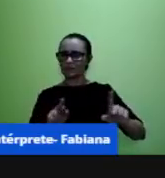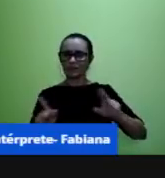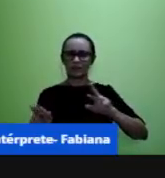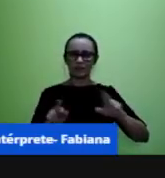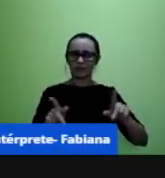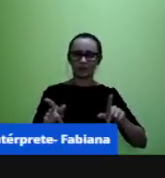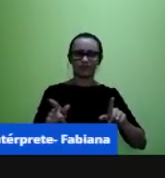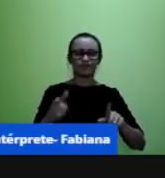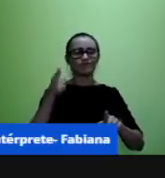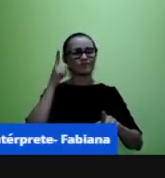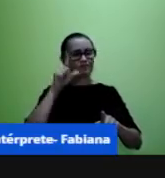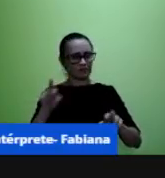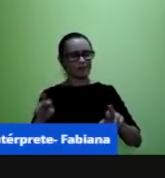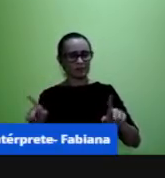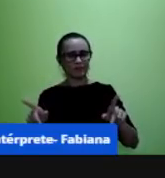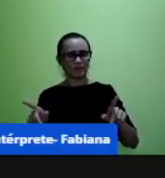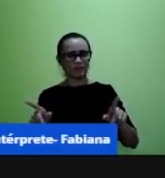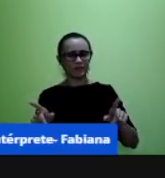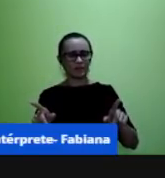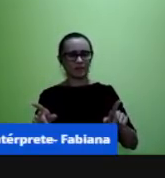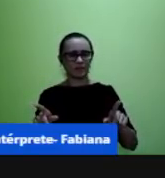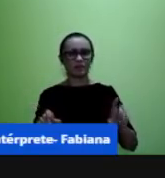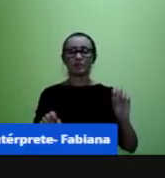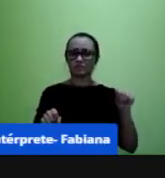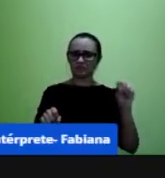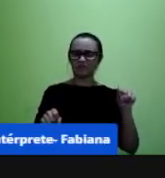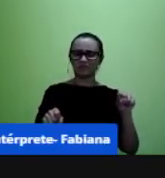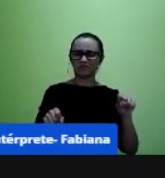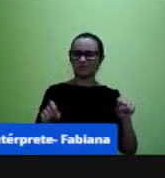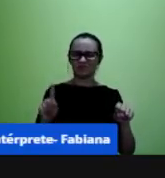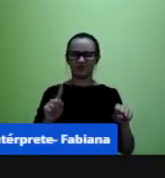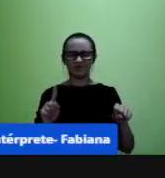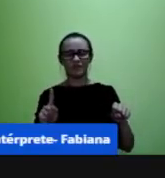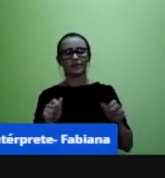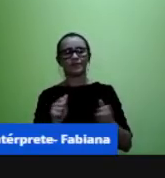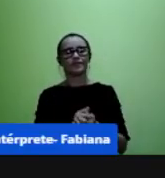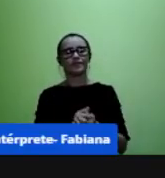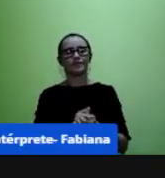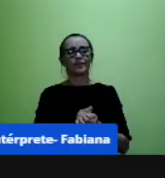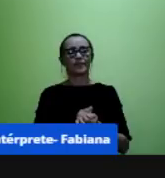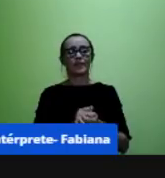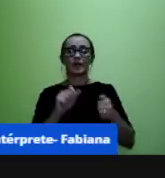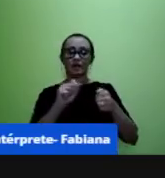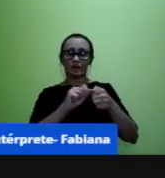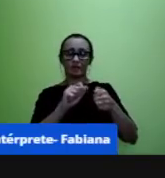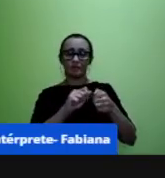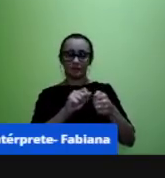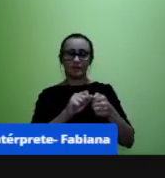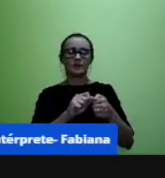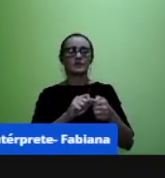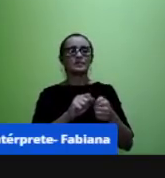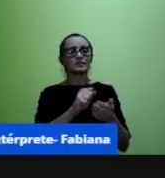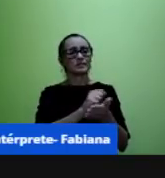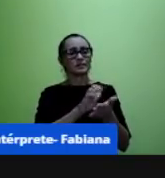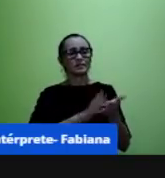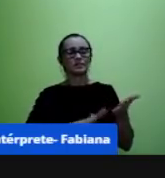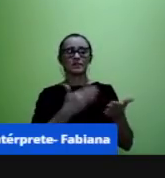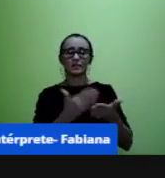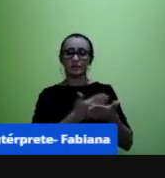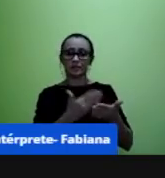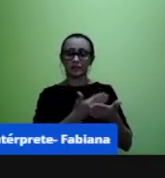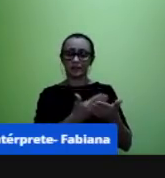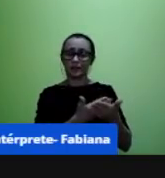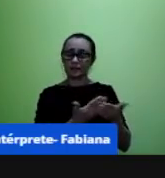esporte? Sim ou não? Ele entregou os cadernos com as atividades realizadas? Agora, como